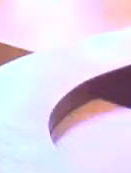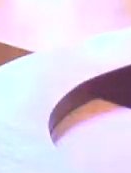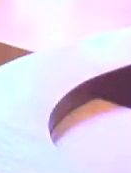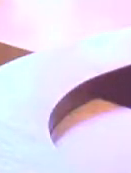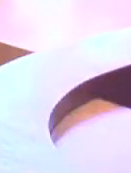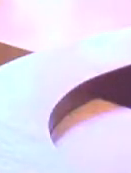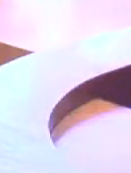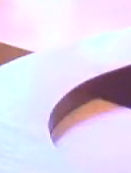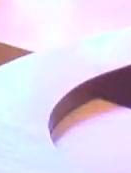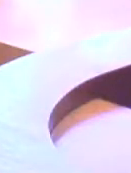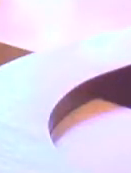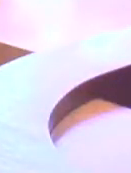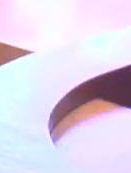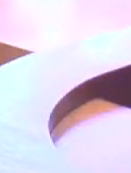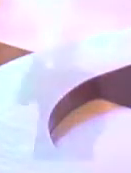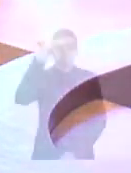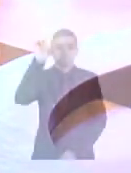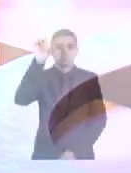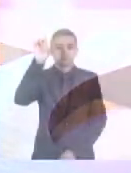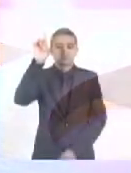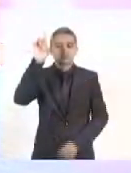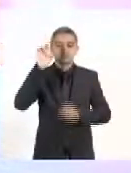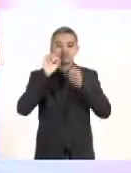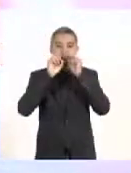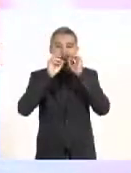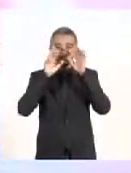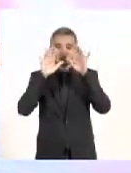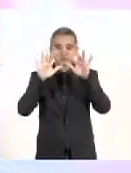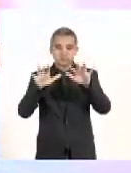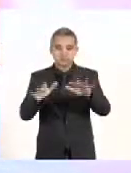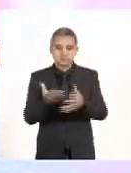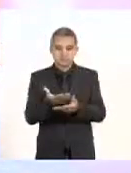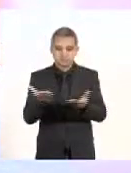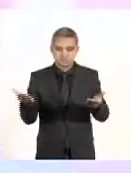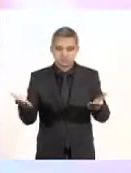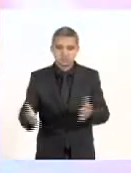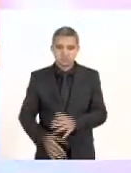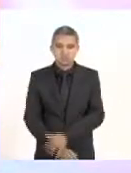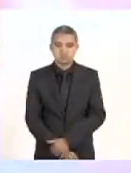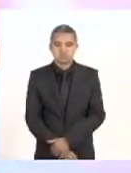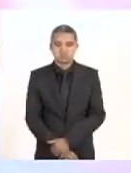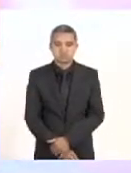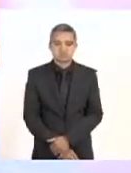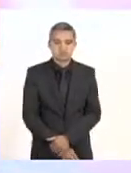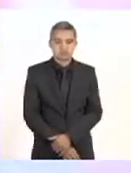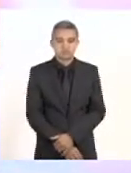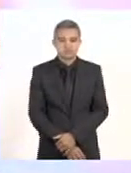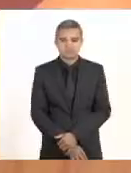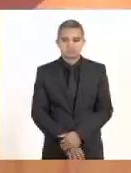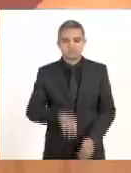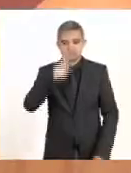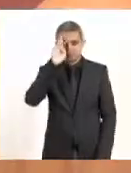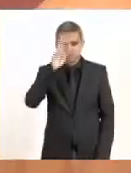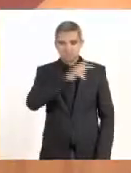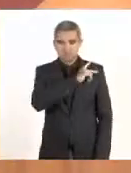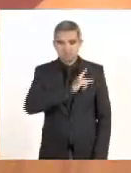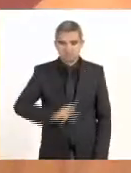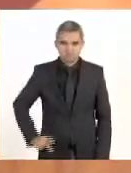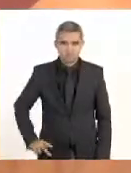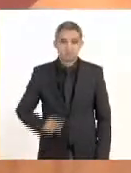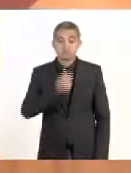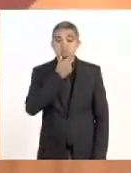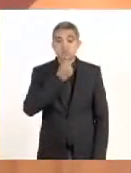Que Deus nos abençoe a todos, excelentíssimo senhor presidente, senhores, senhoras,